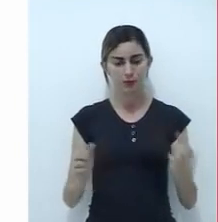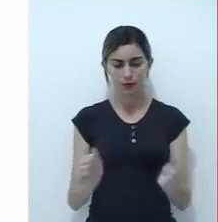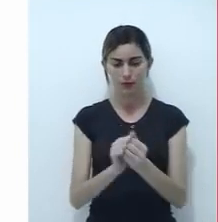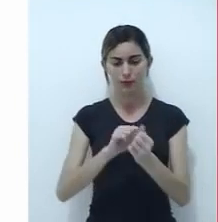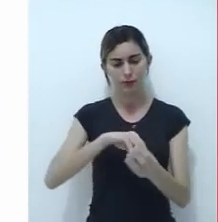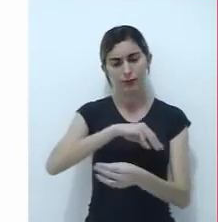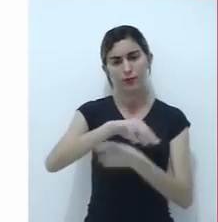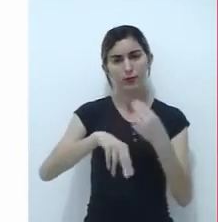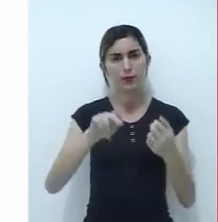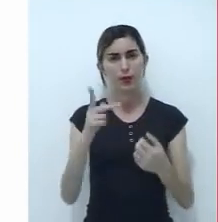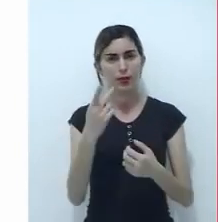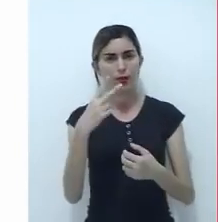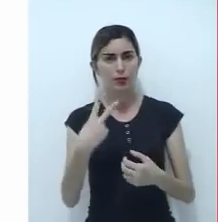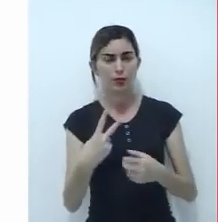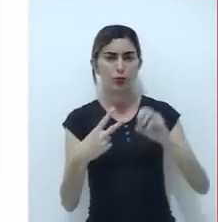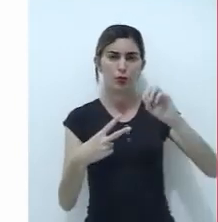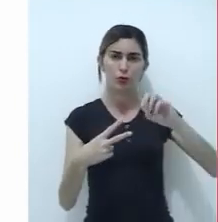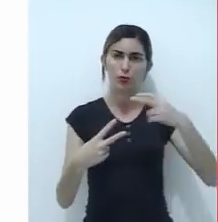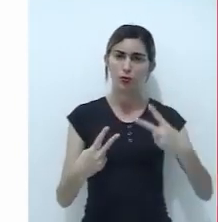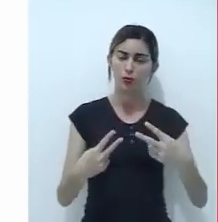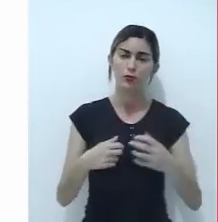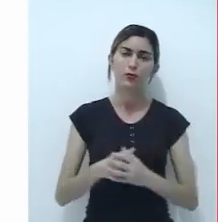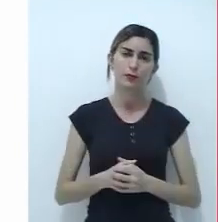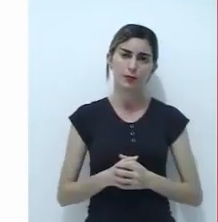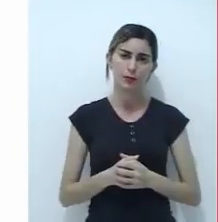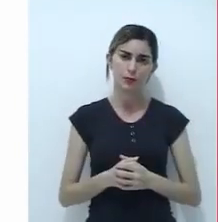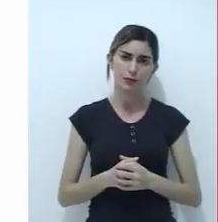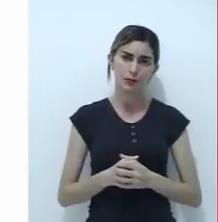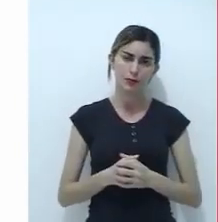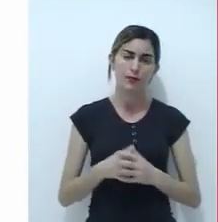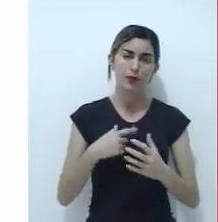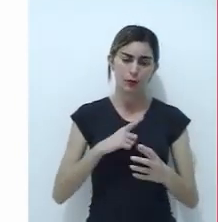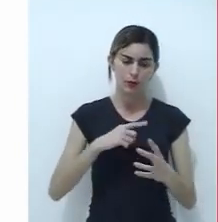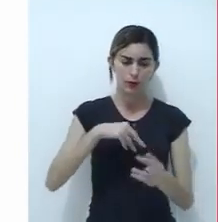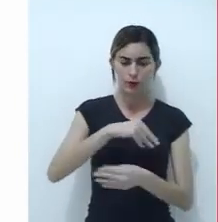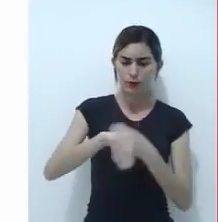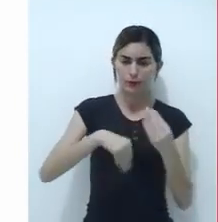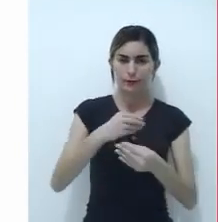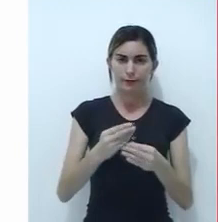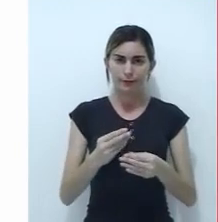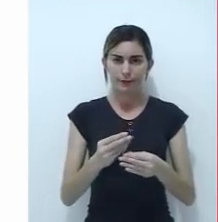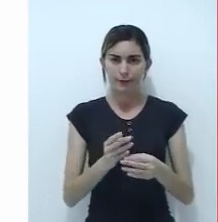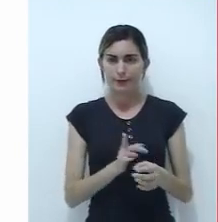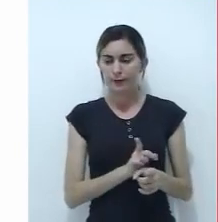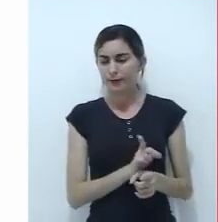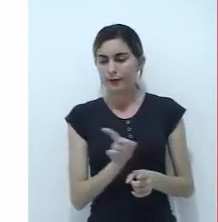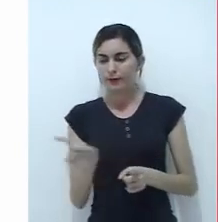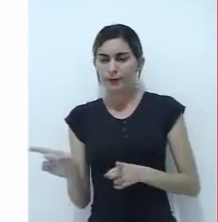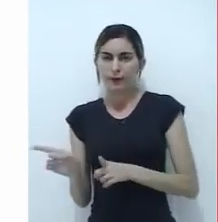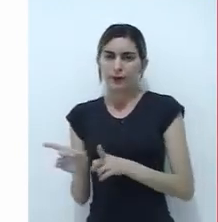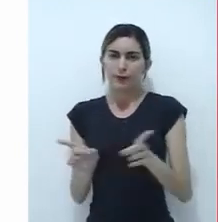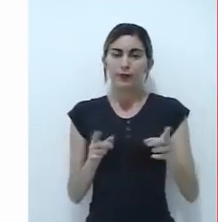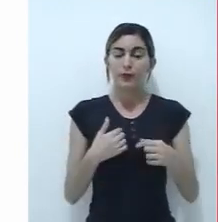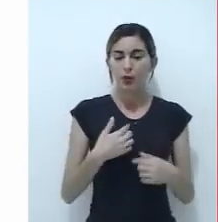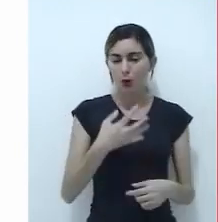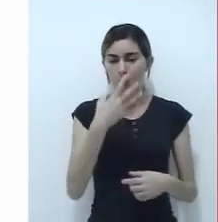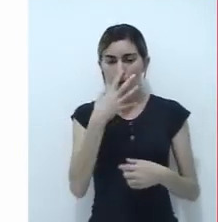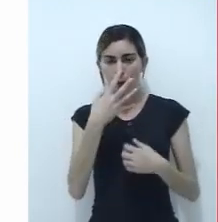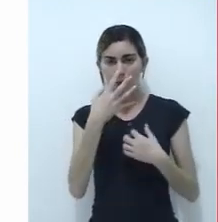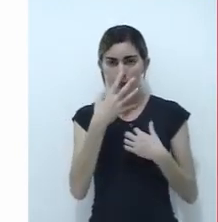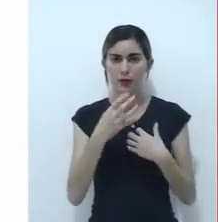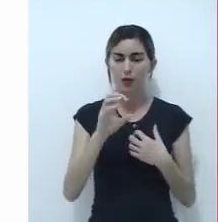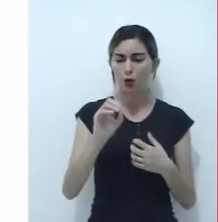oxigênio. Só que quando eu tenho a minha setinha para o lado, eu observo que eu